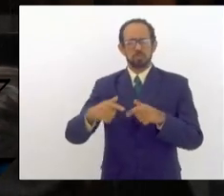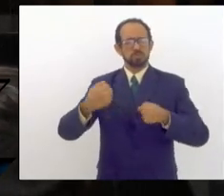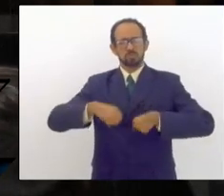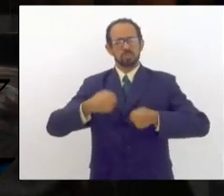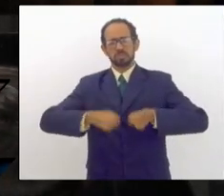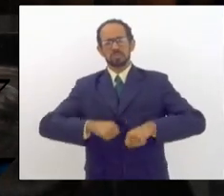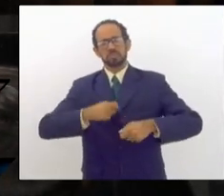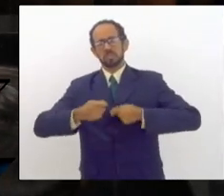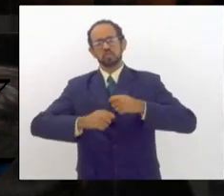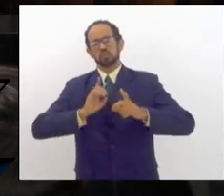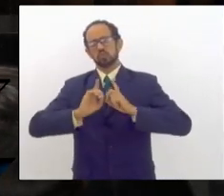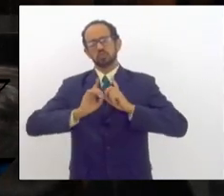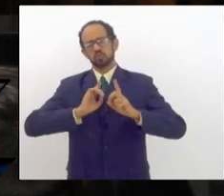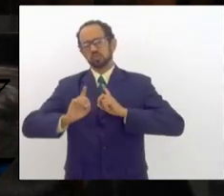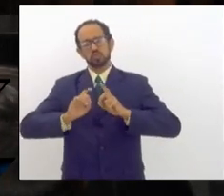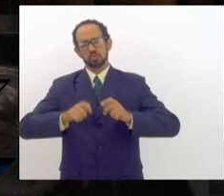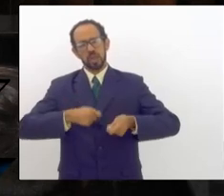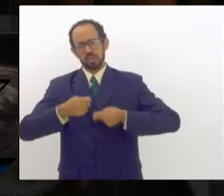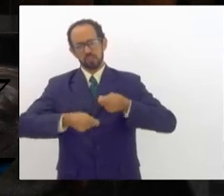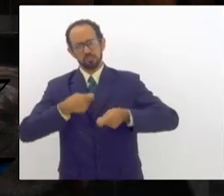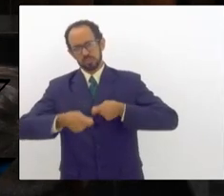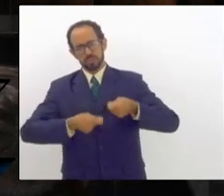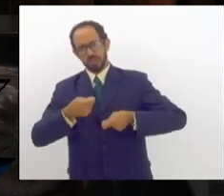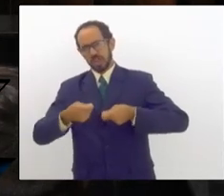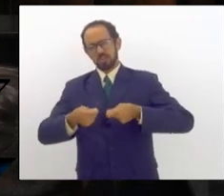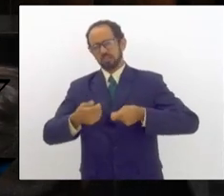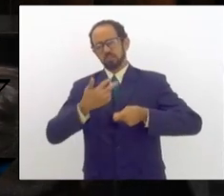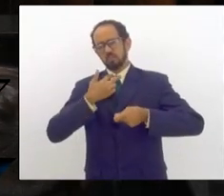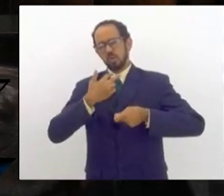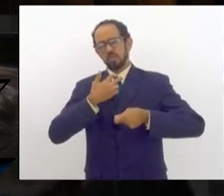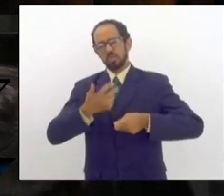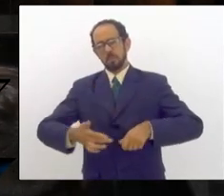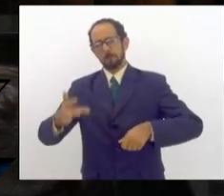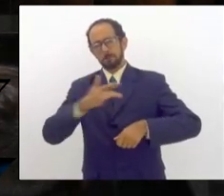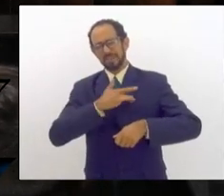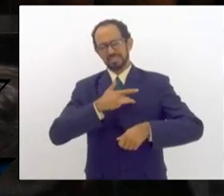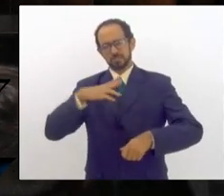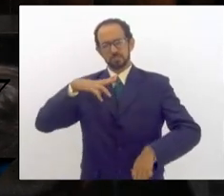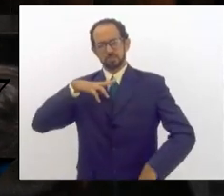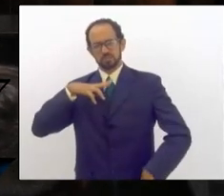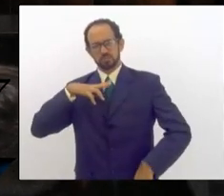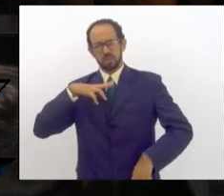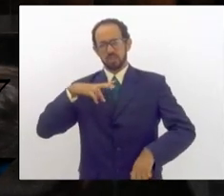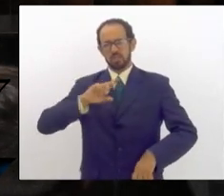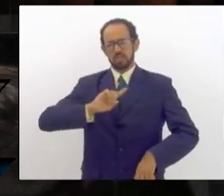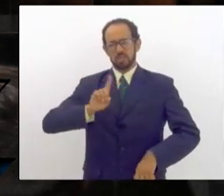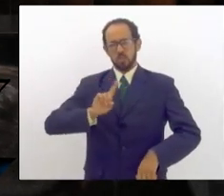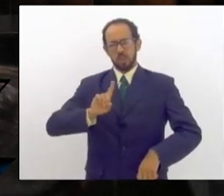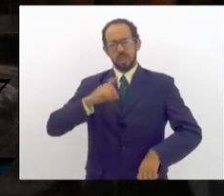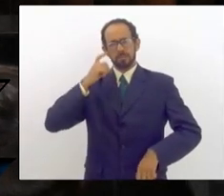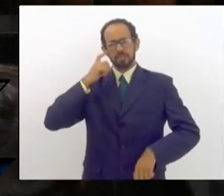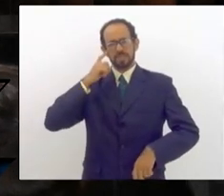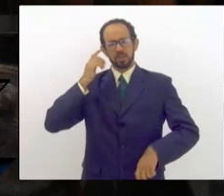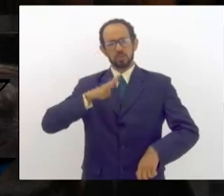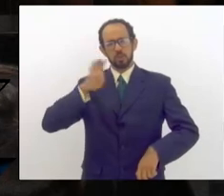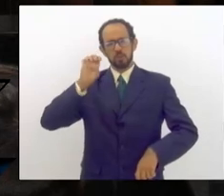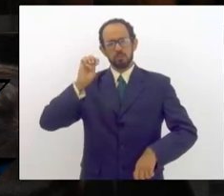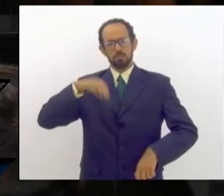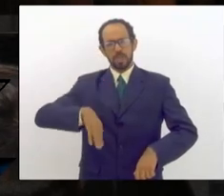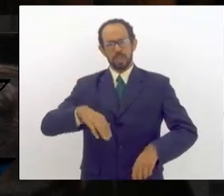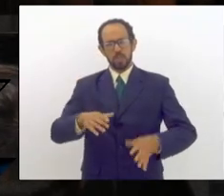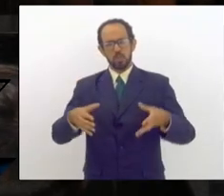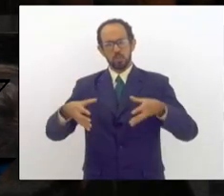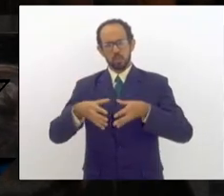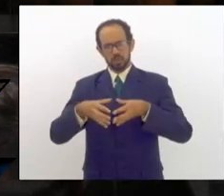e administrados sem Paixões pensando no bem do cidadão e da